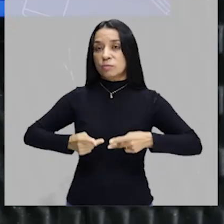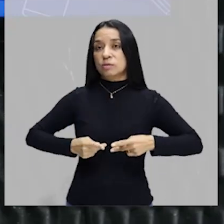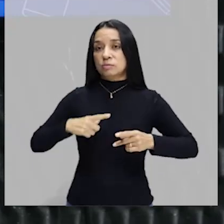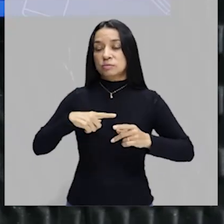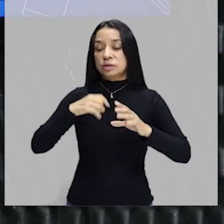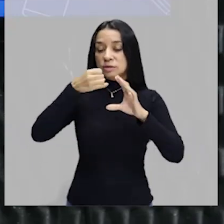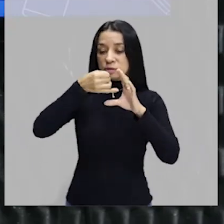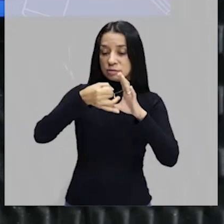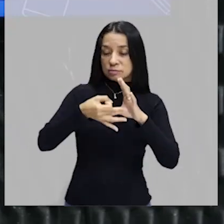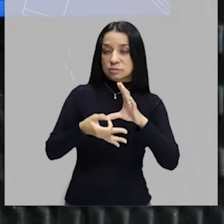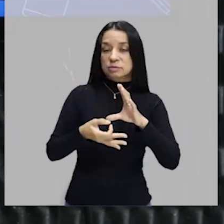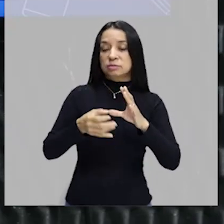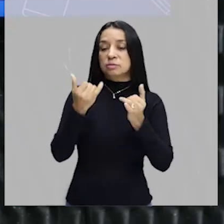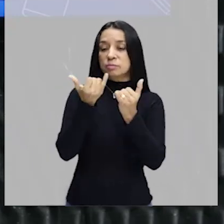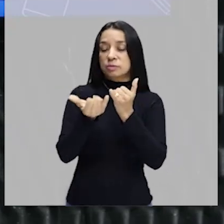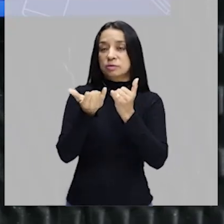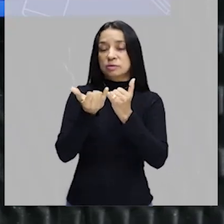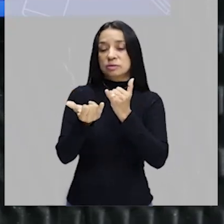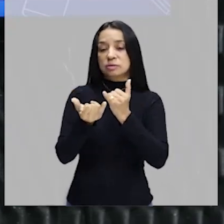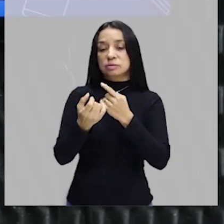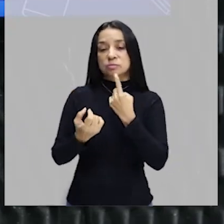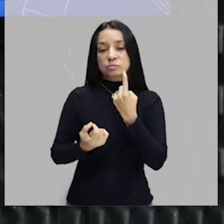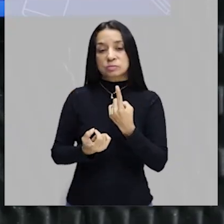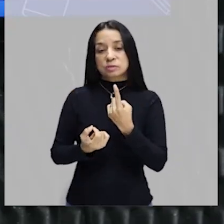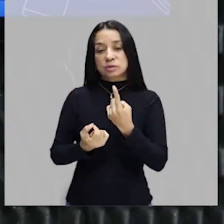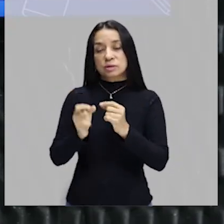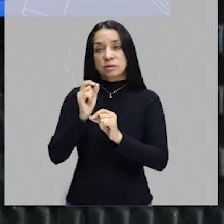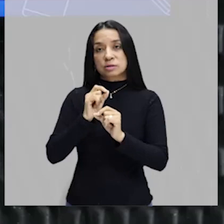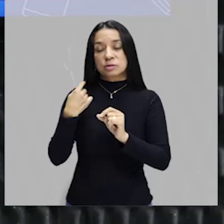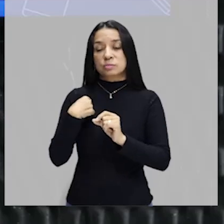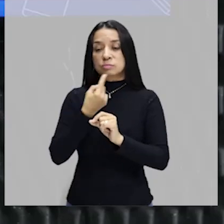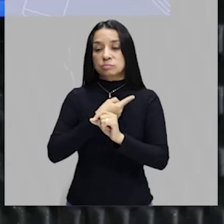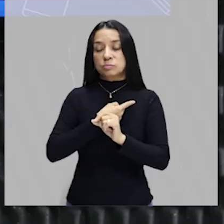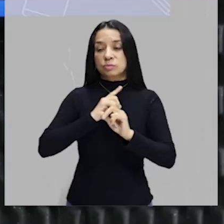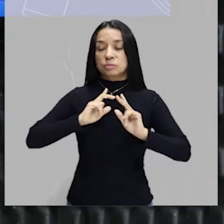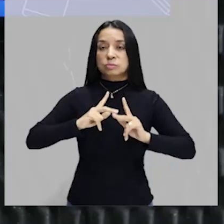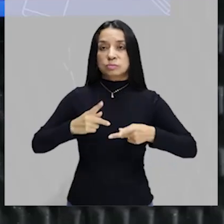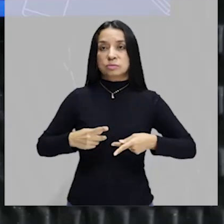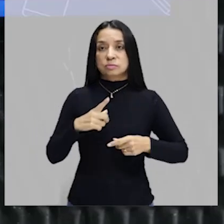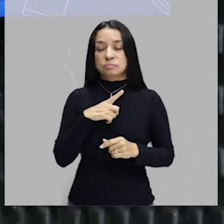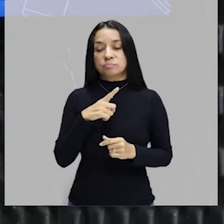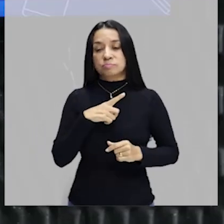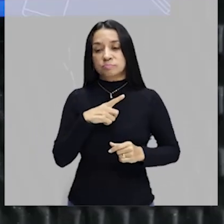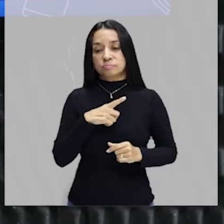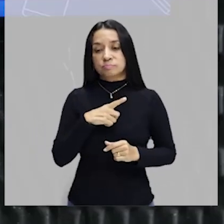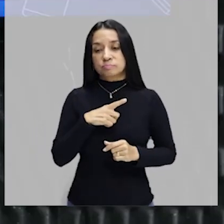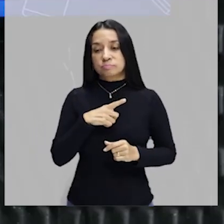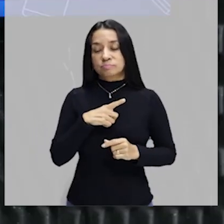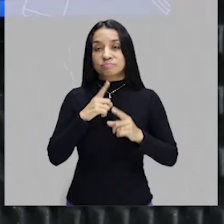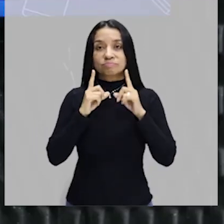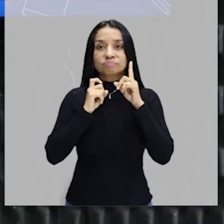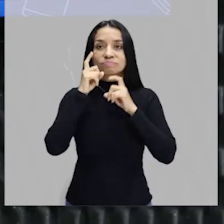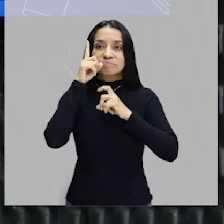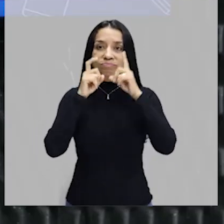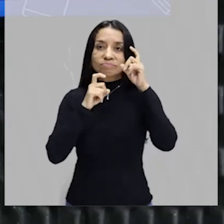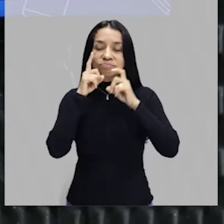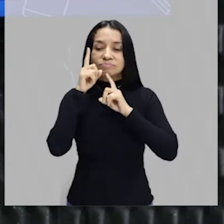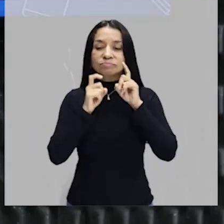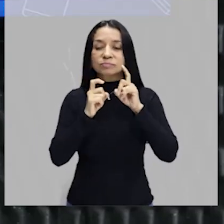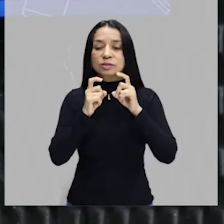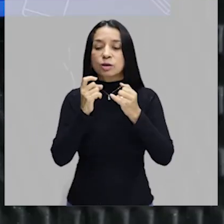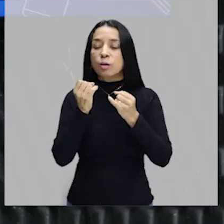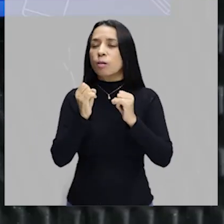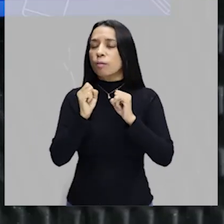características semelhantes. Uma delas é que nós, por exemplo, seres humanos, a gente tem expressões faciais. Eu